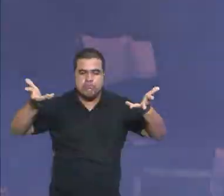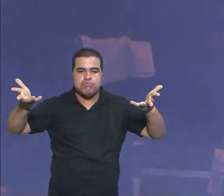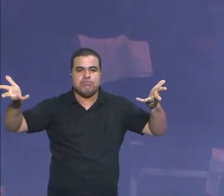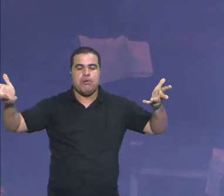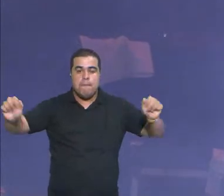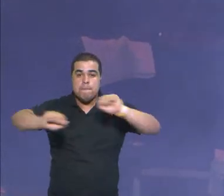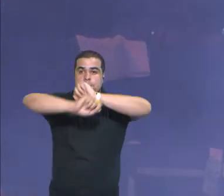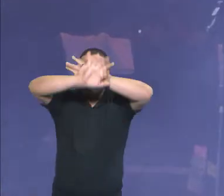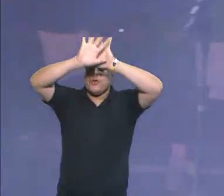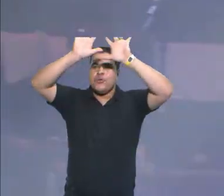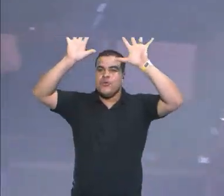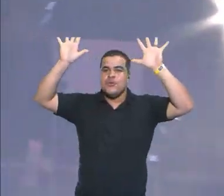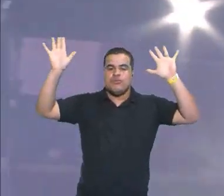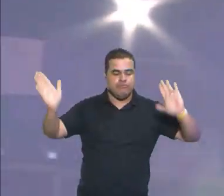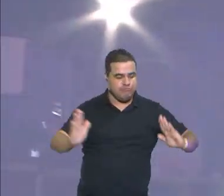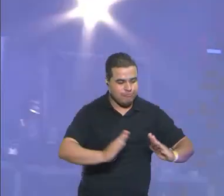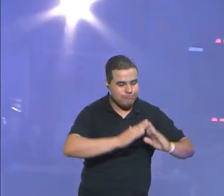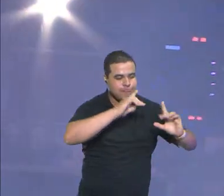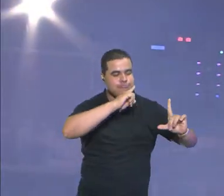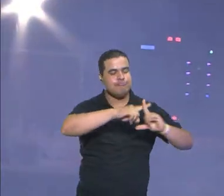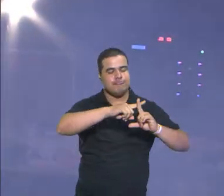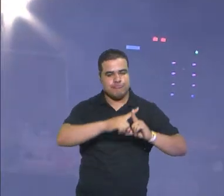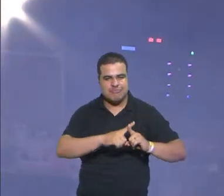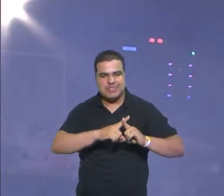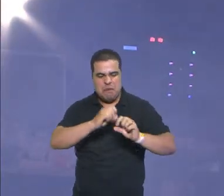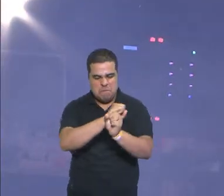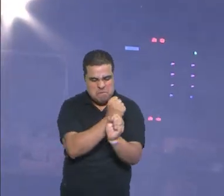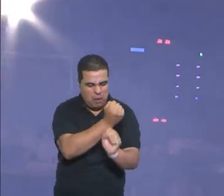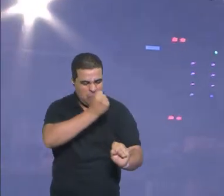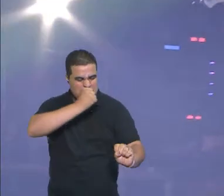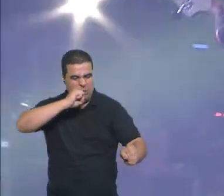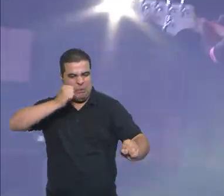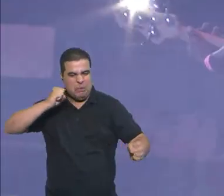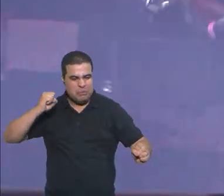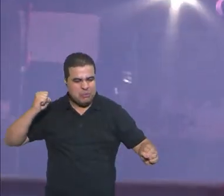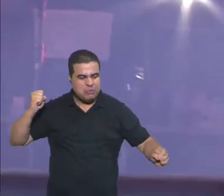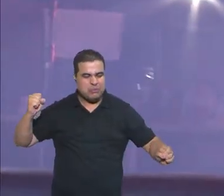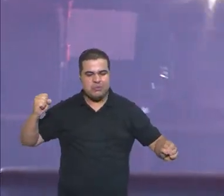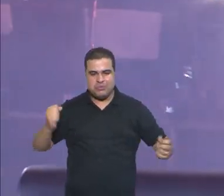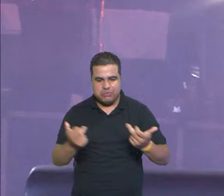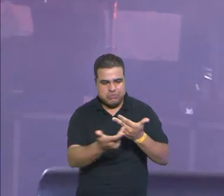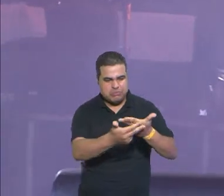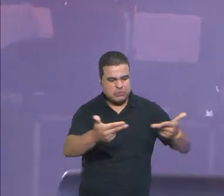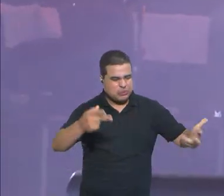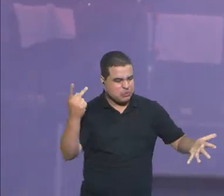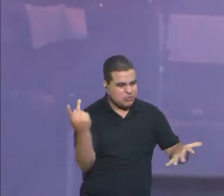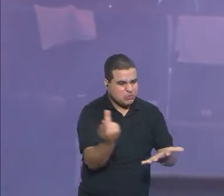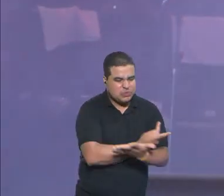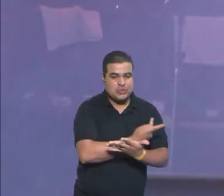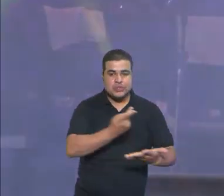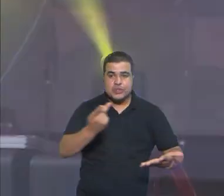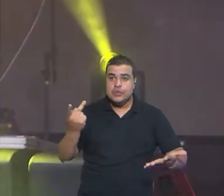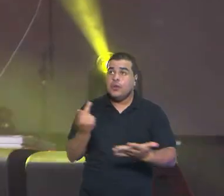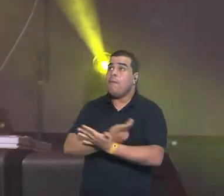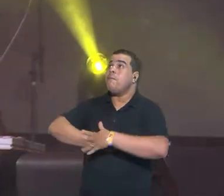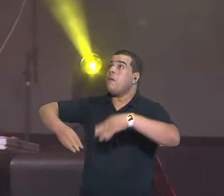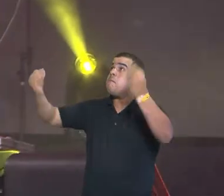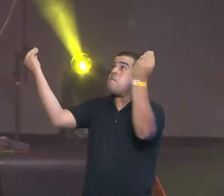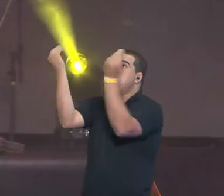porque a igreja tem a rede inferno com barulho